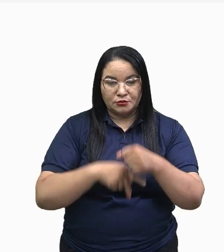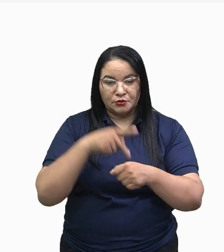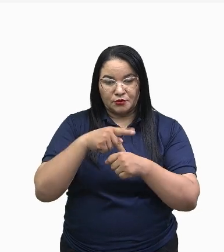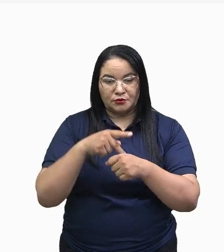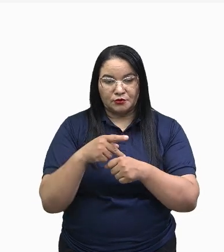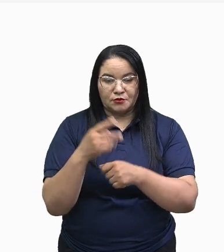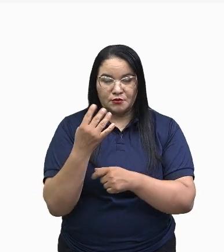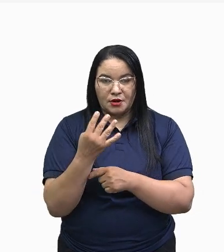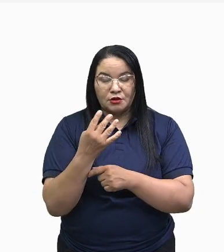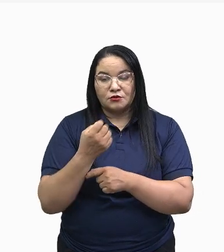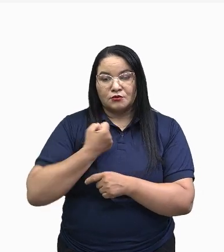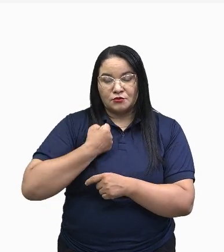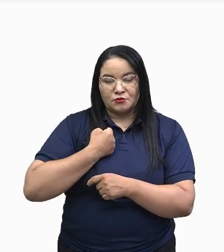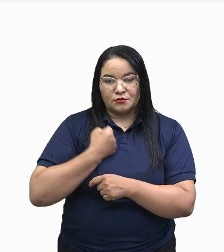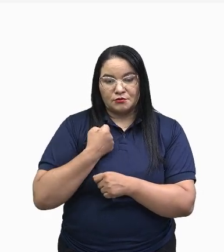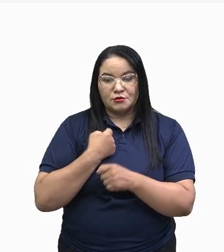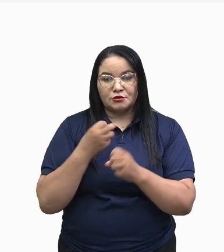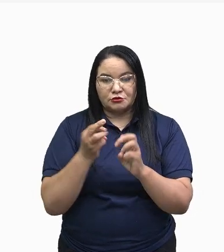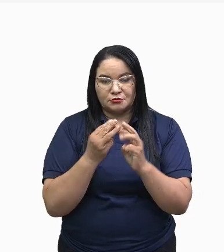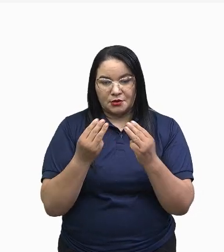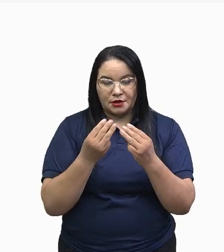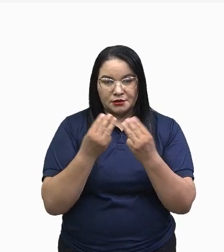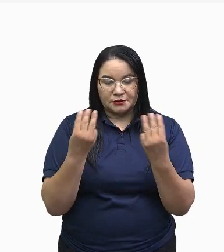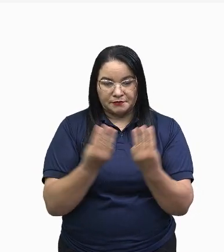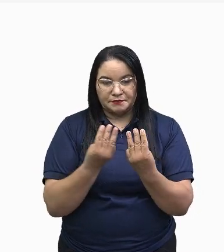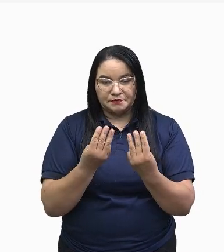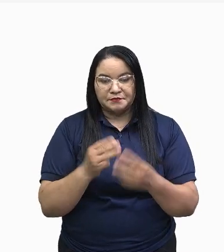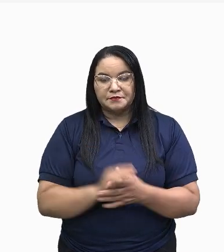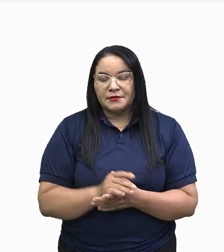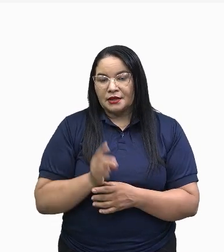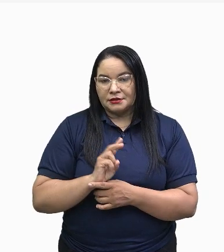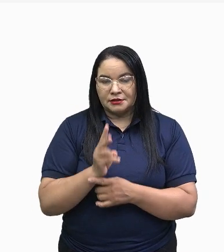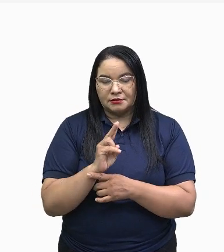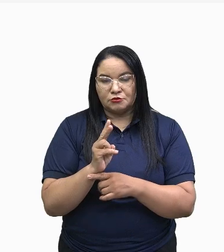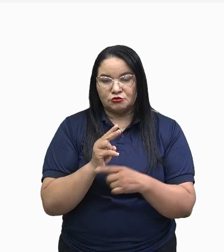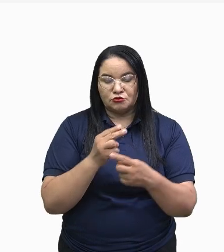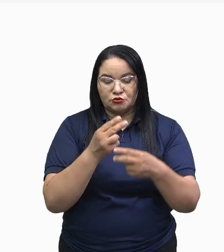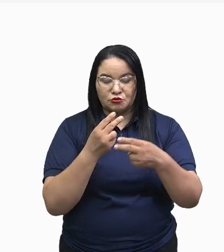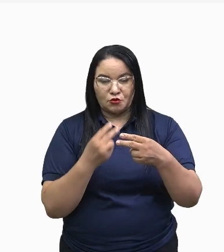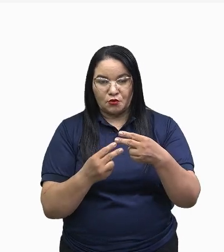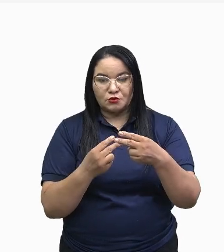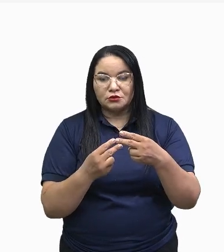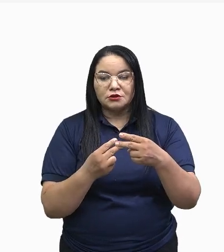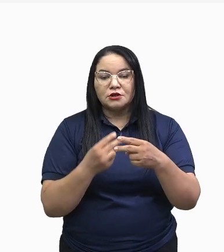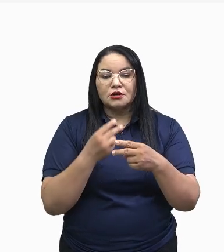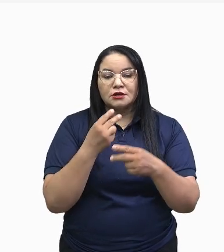de massa, tá? Então, 2 prótons, fica sempre o número 2 embaixo e o número